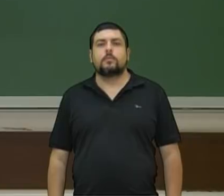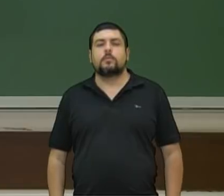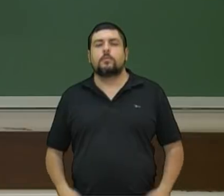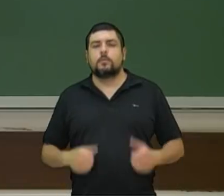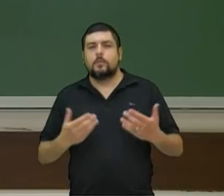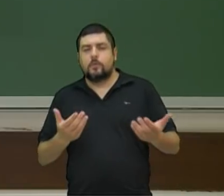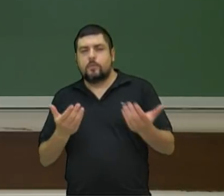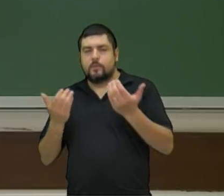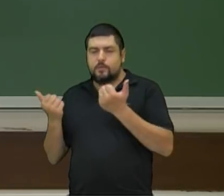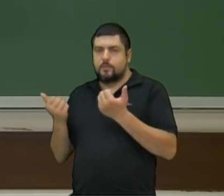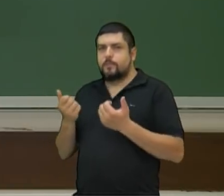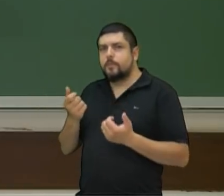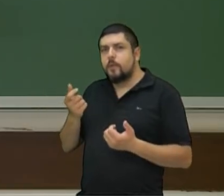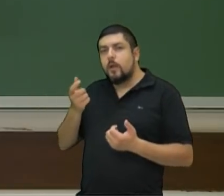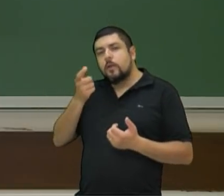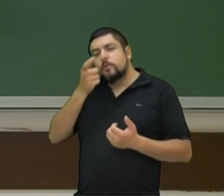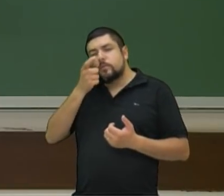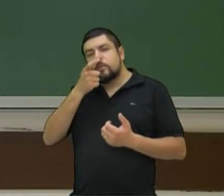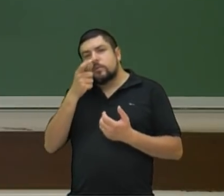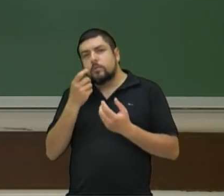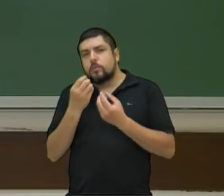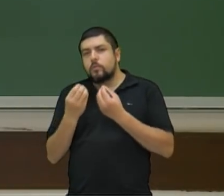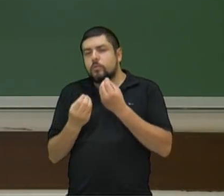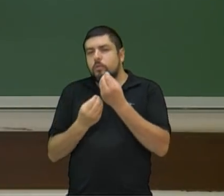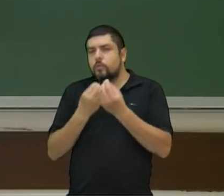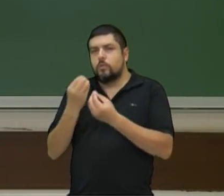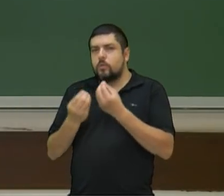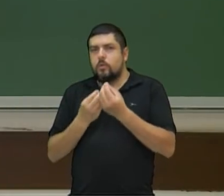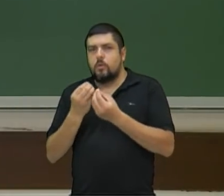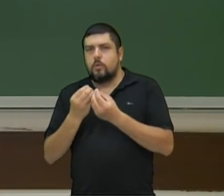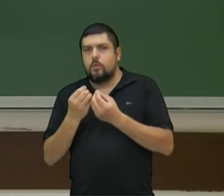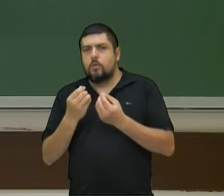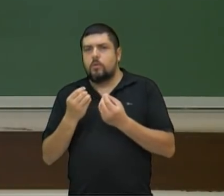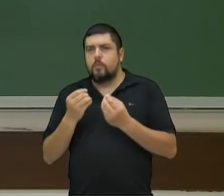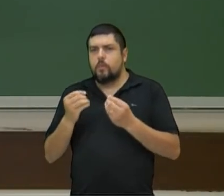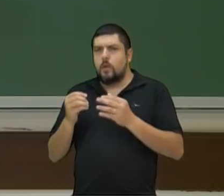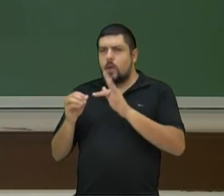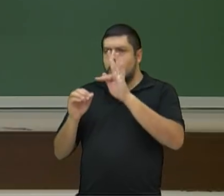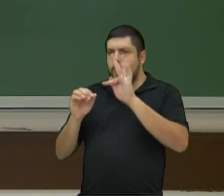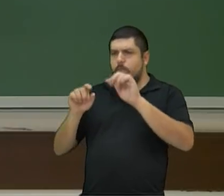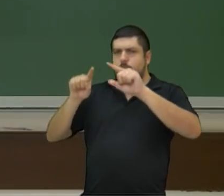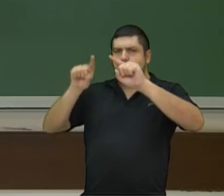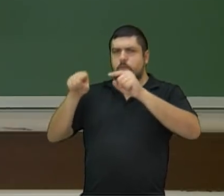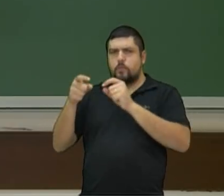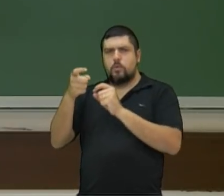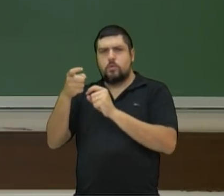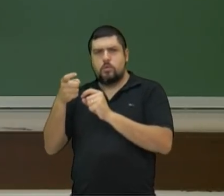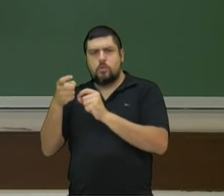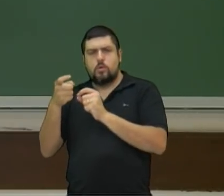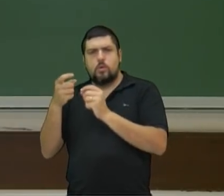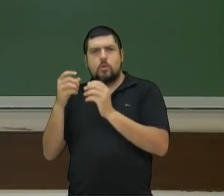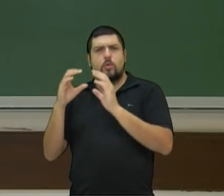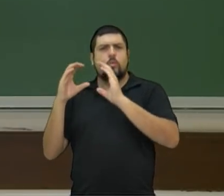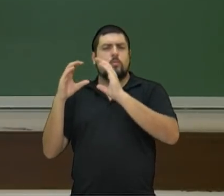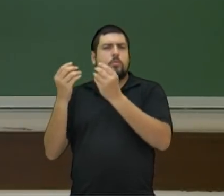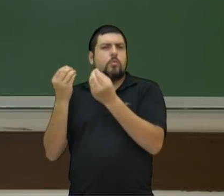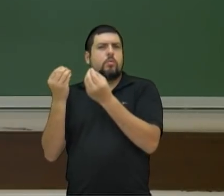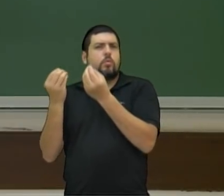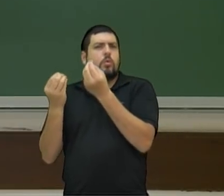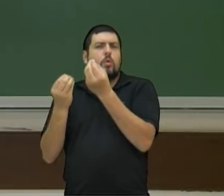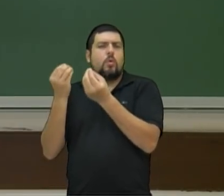Estamos de volta. Vamos dar uma olhadinha aqui qual gráfico se refere a qual função, tá? Então aqui eu tenho